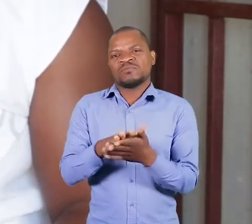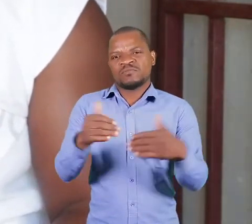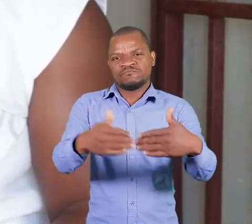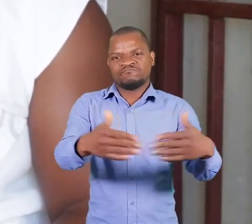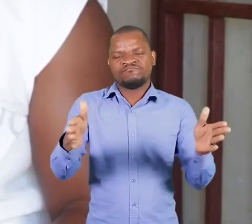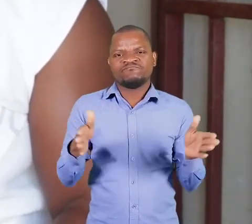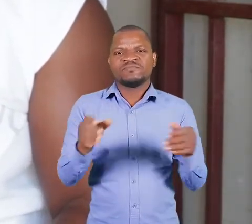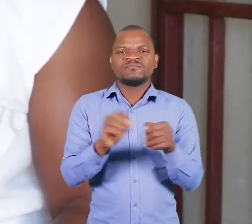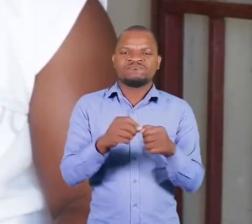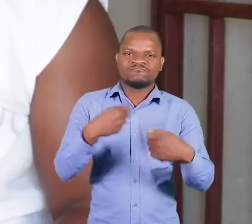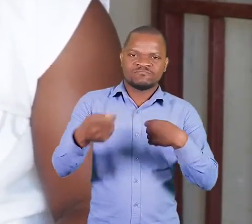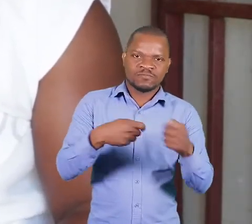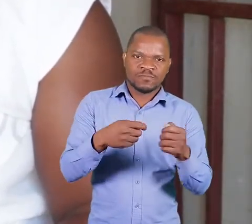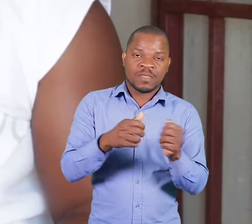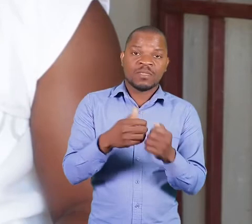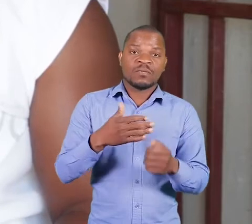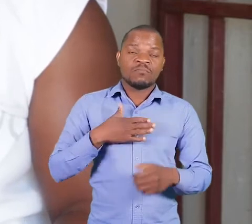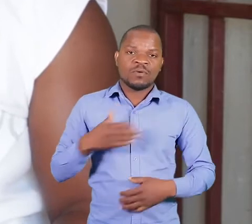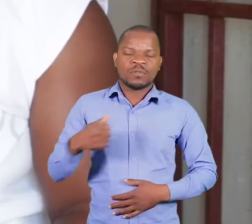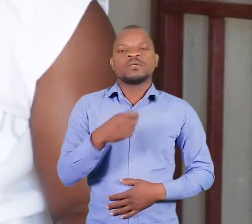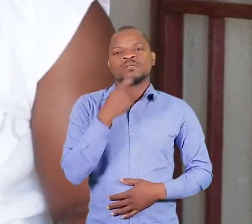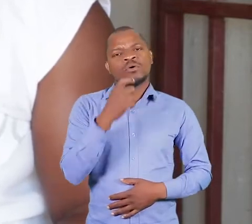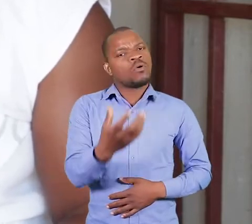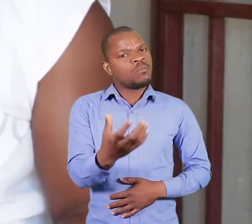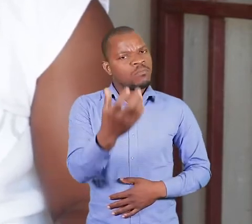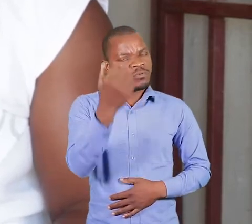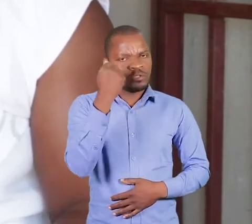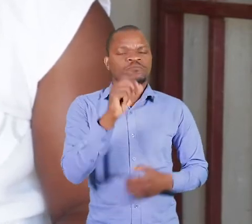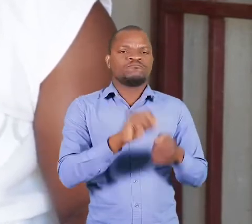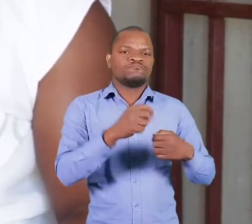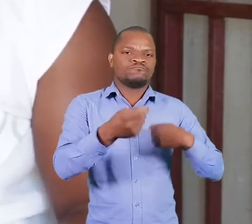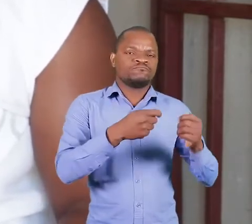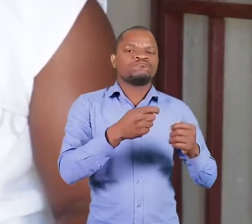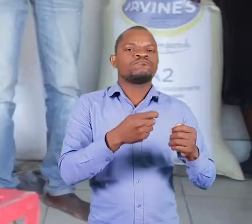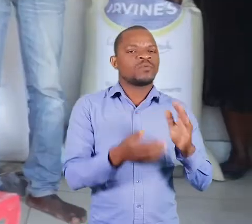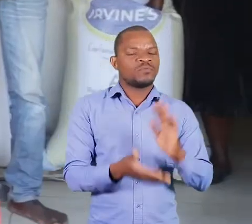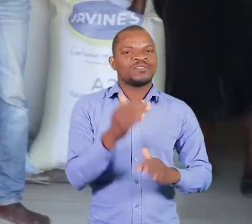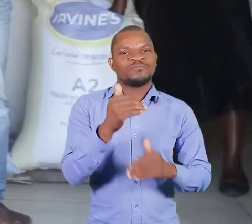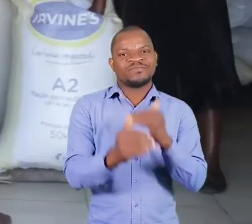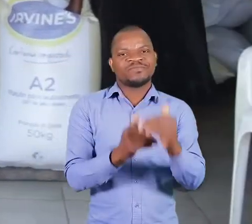destas. Ele concordou, me ajudou e aqui estamos nós.